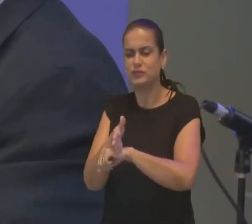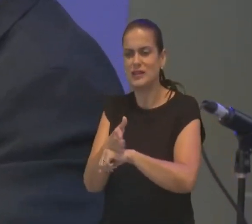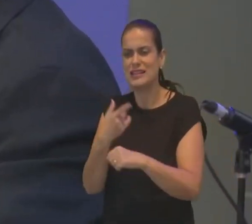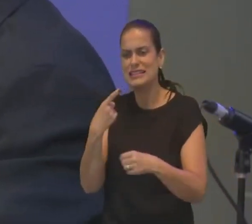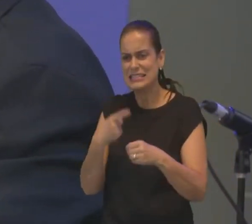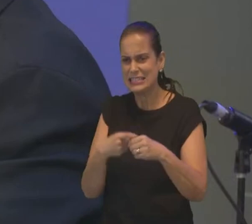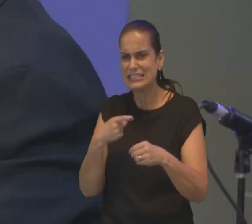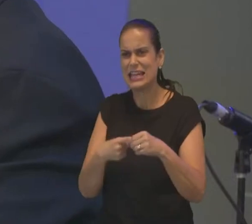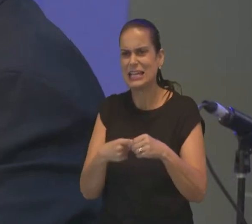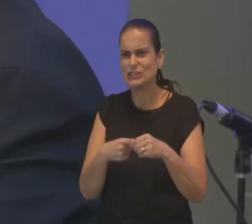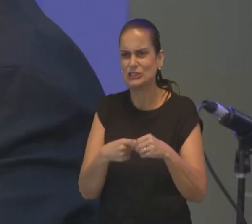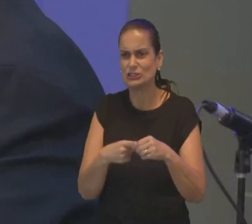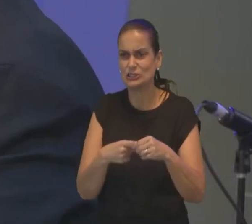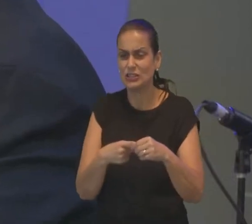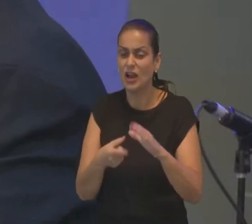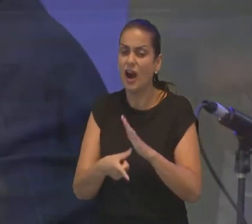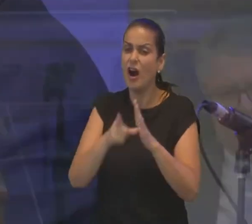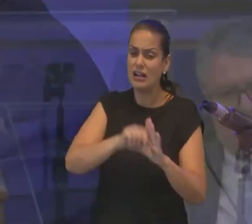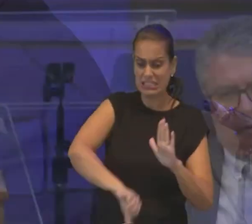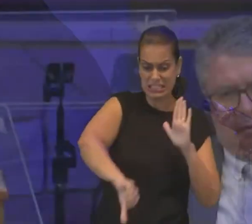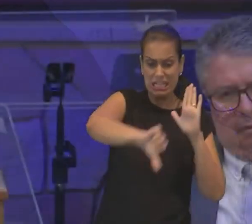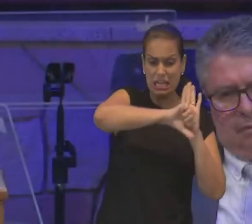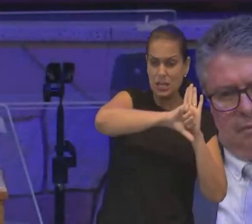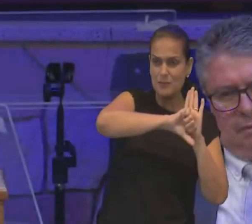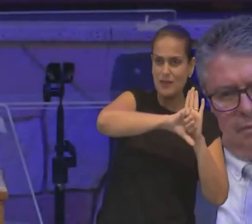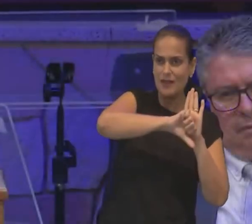cidade onde ele cometia seus crimes.